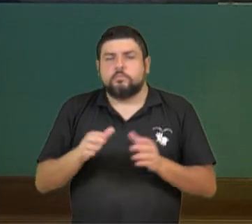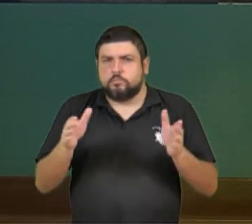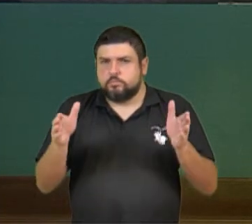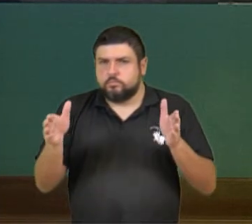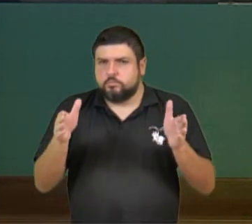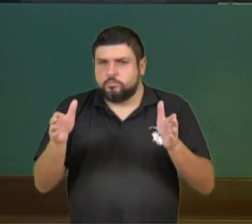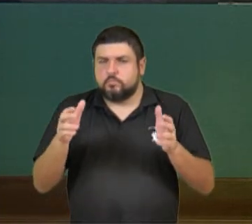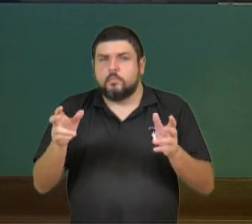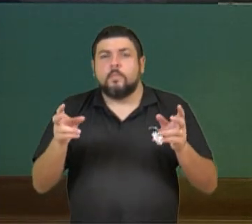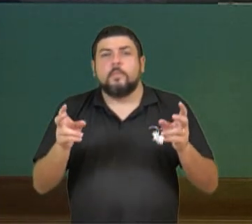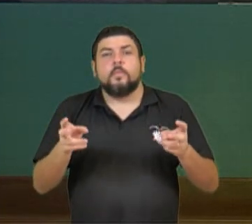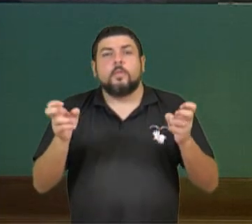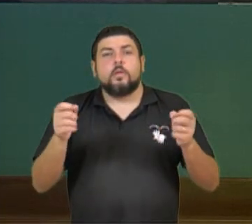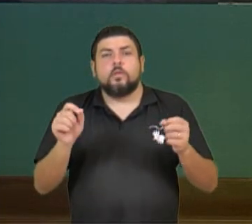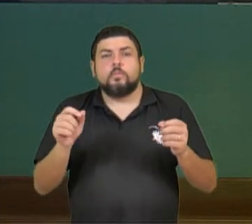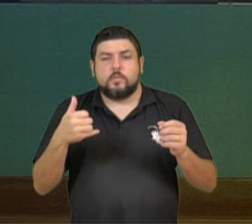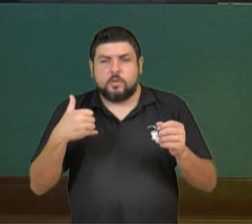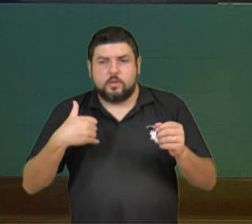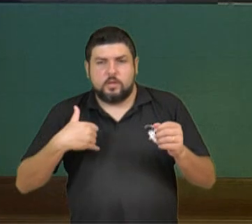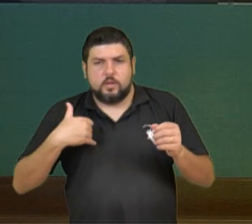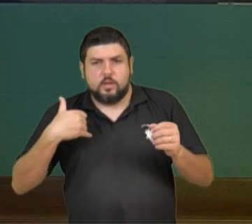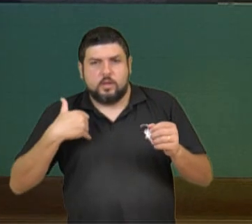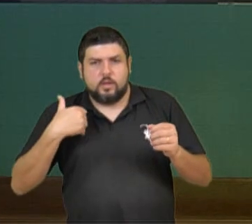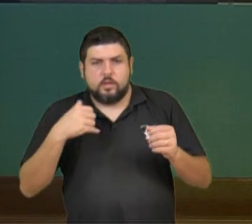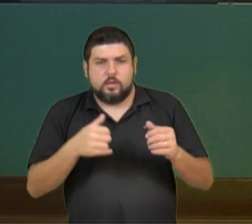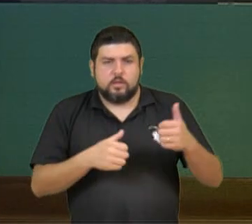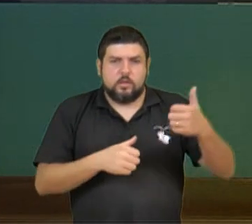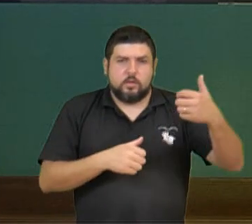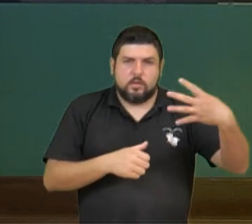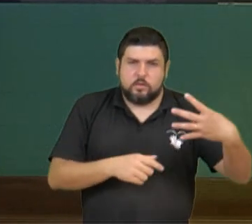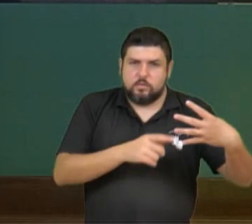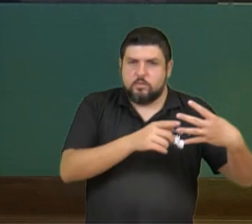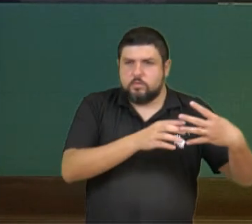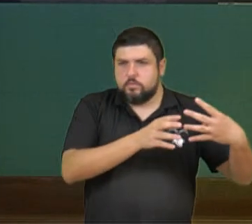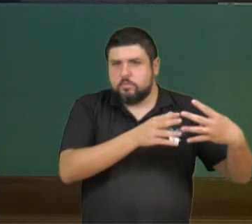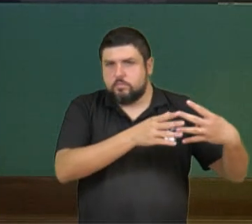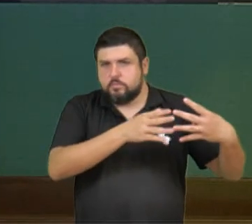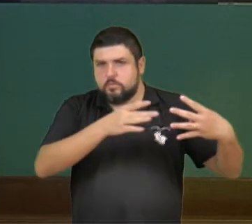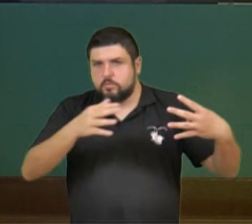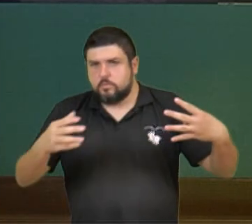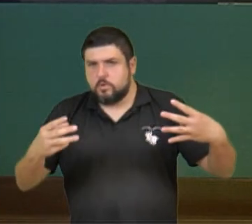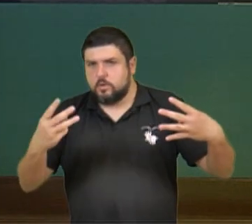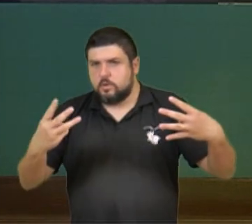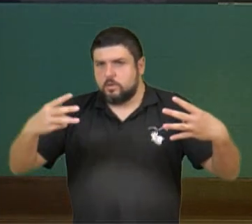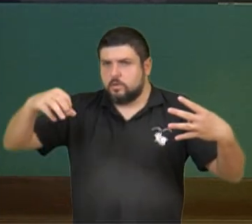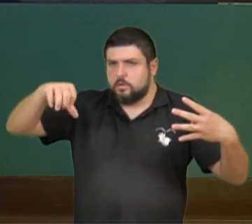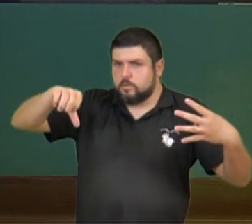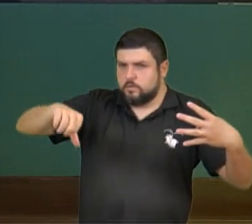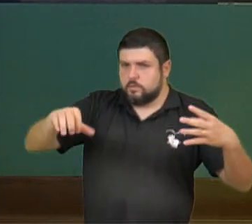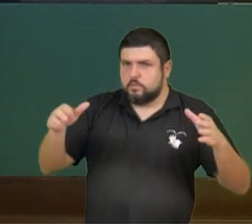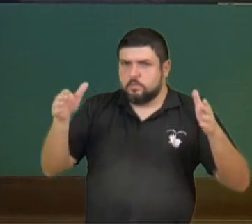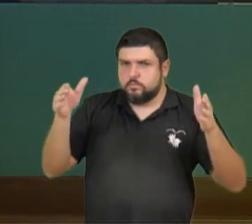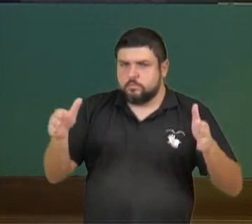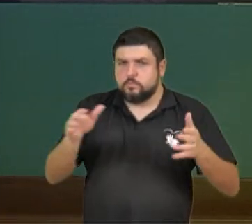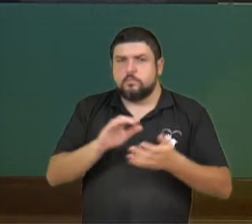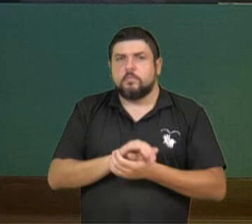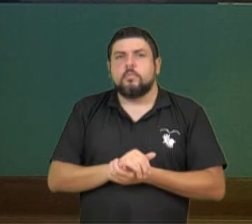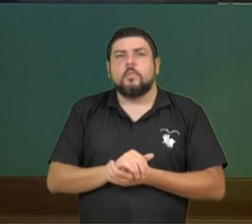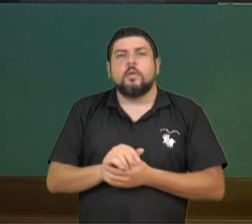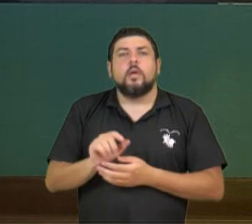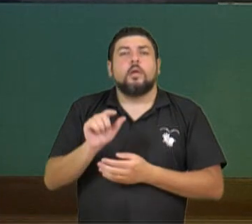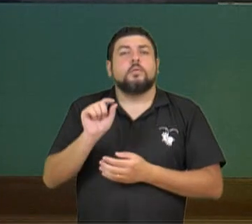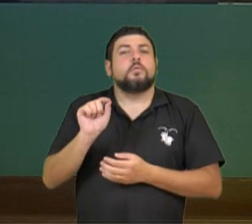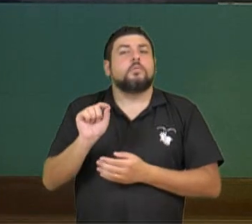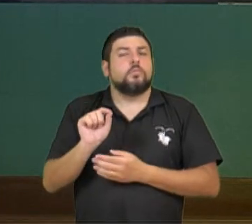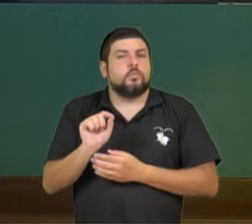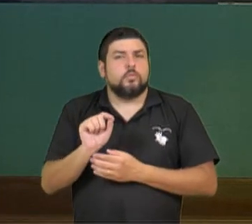numa faixa etária bem específica, que ela vai dos 14 até os 39 anos, em que nós temos uma variedade